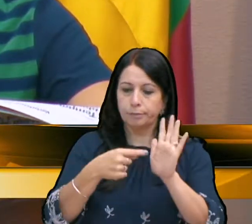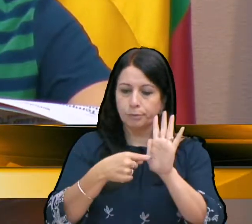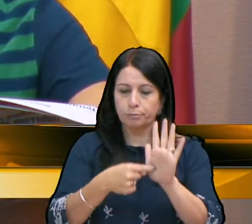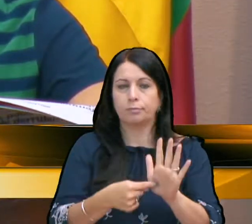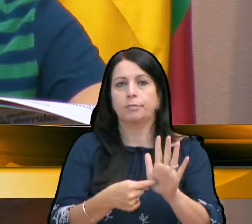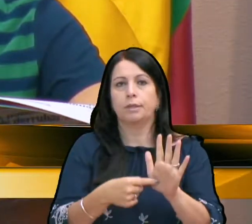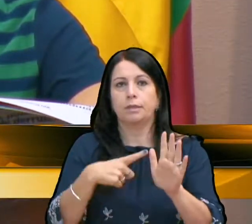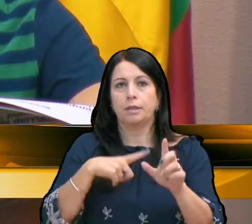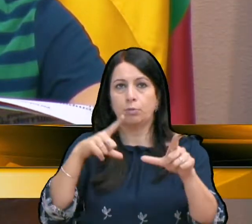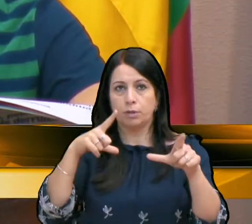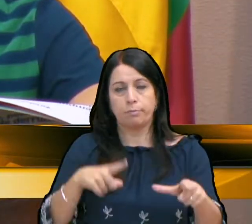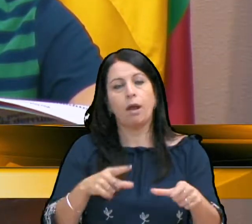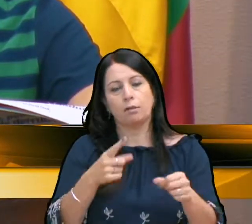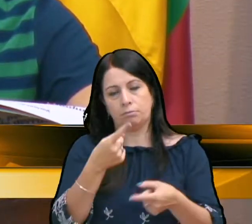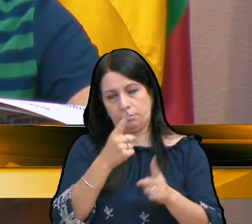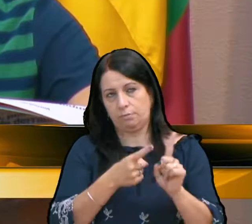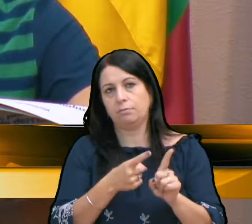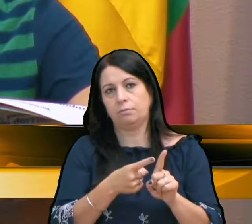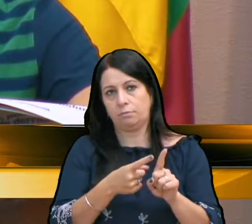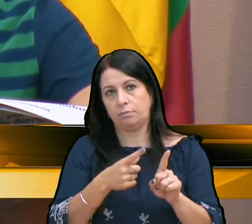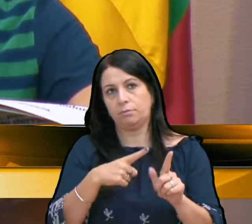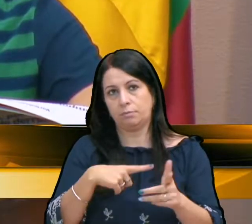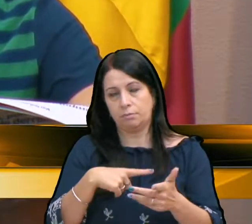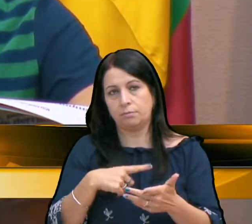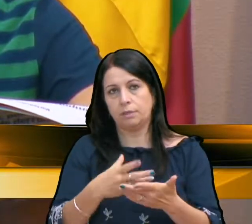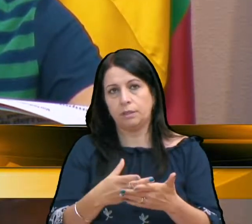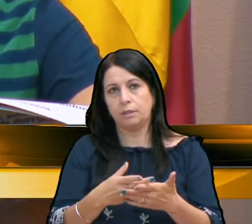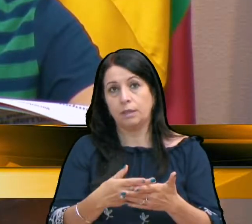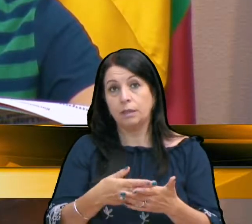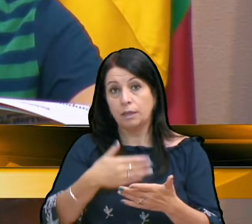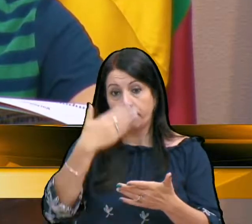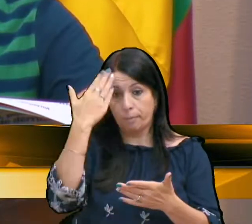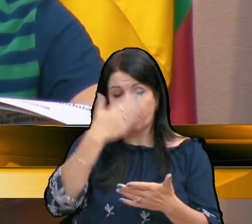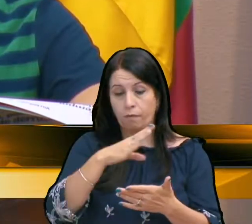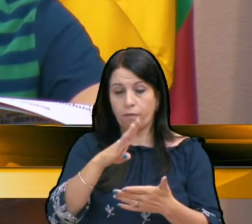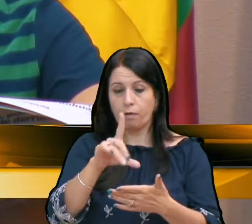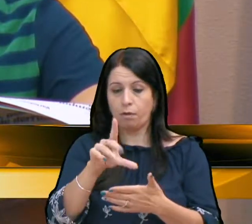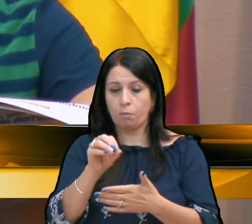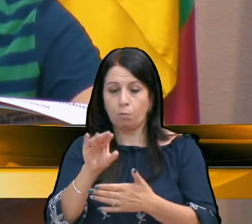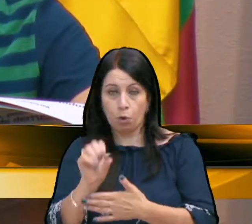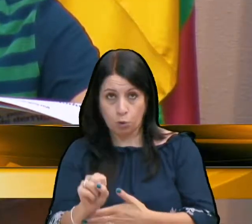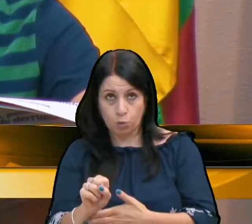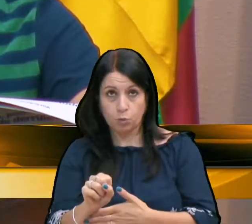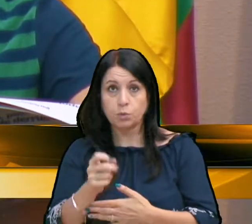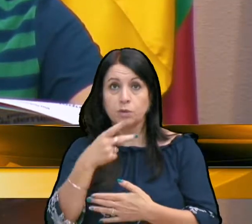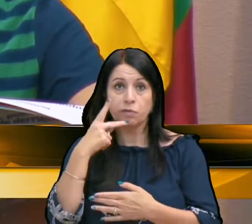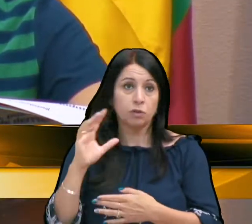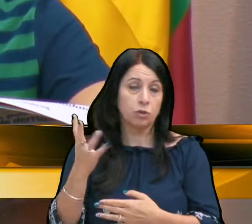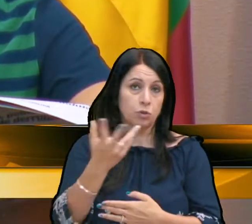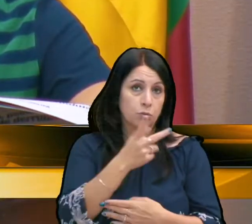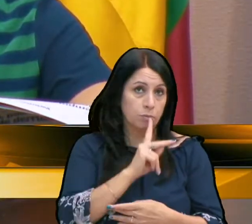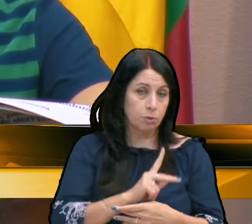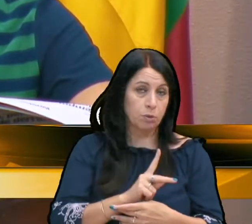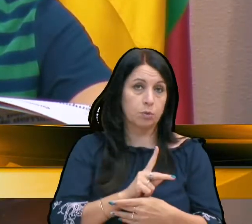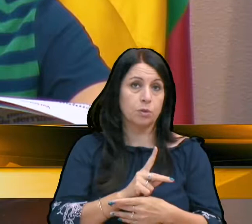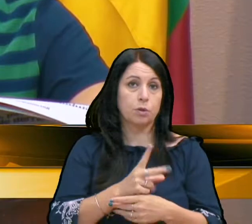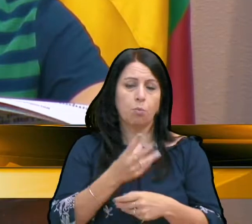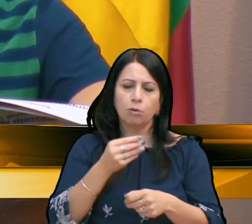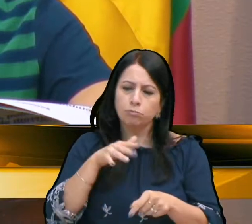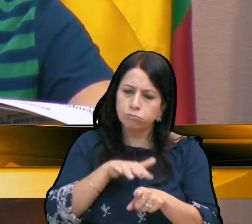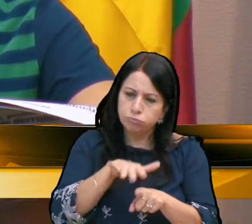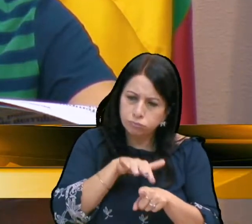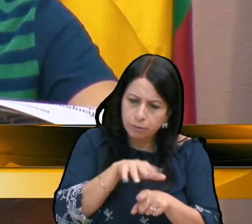tem espaço para o carnaval. Assim, comprovam os blocos, as manifestações que resta, com numerosa